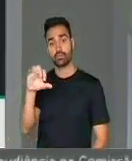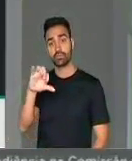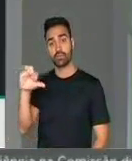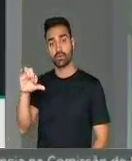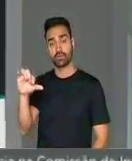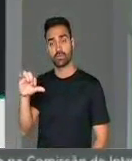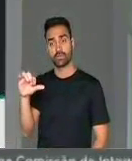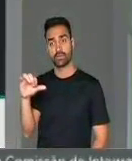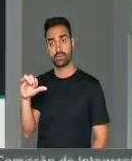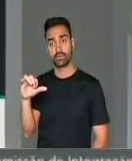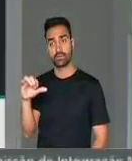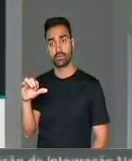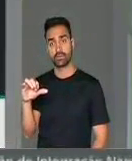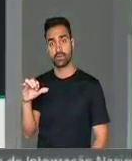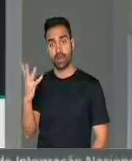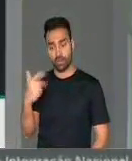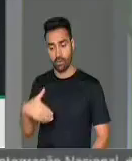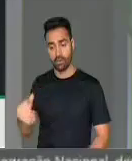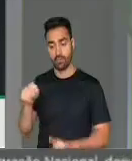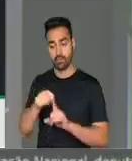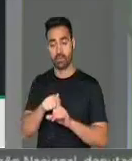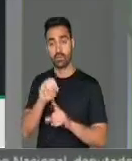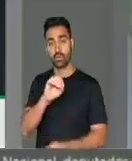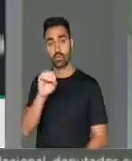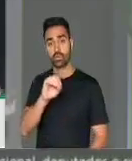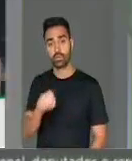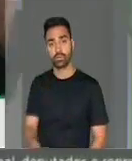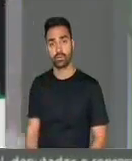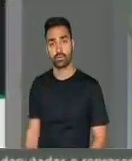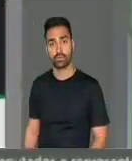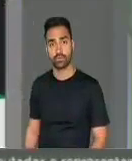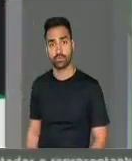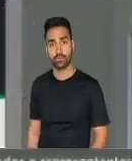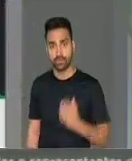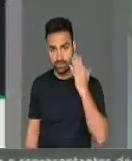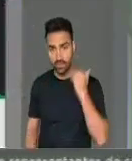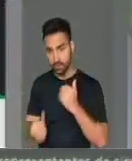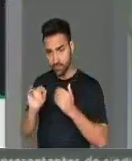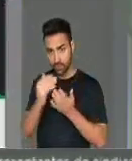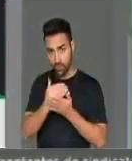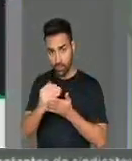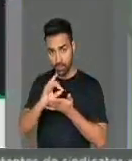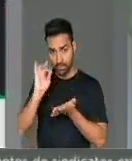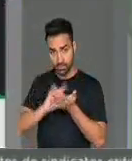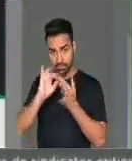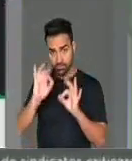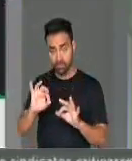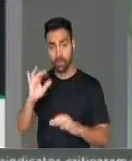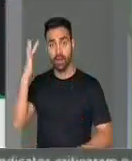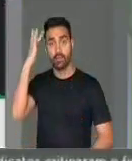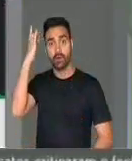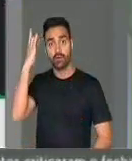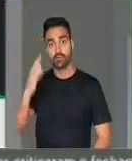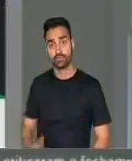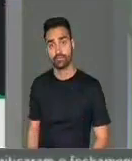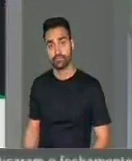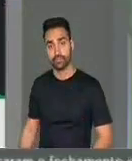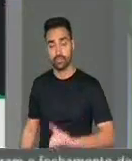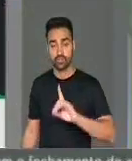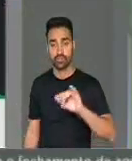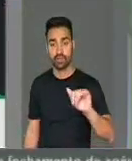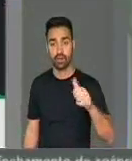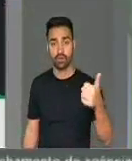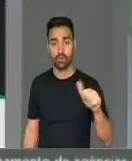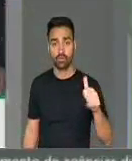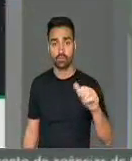12,9 agora para outubro. Sabe que dia entra em vigor? Amanhã, dia 11